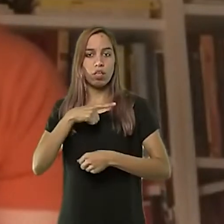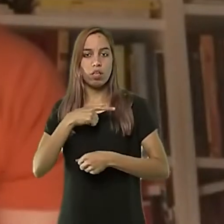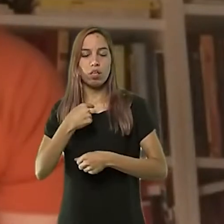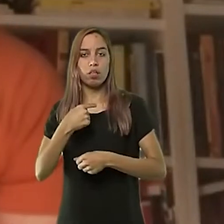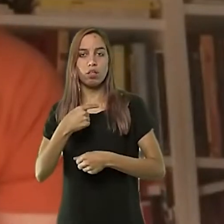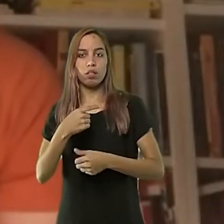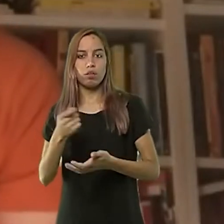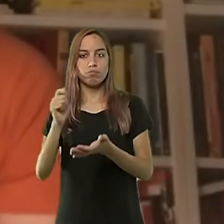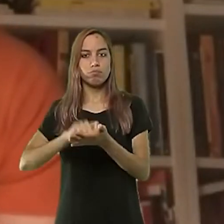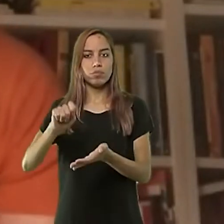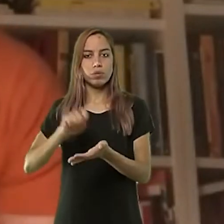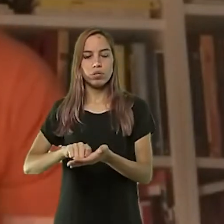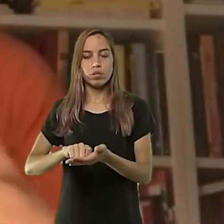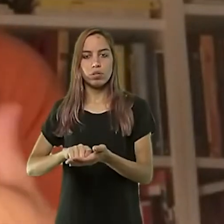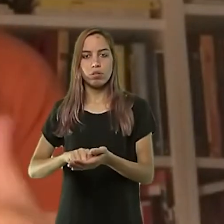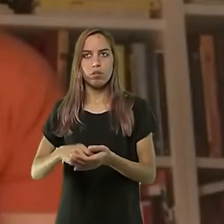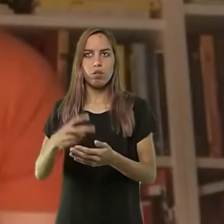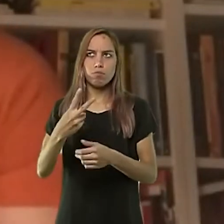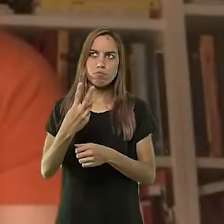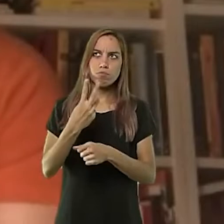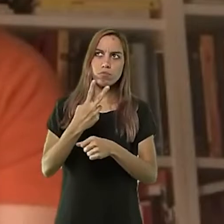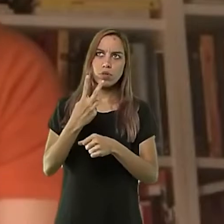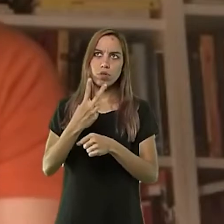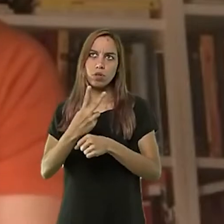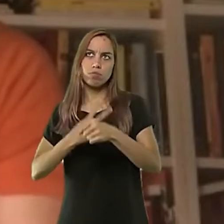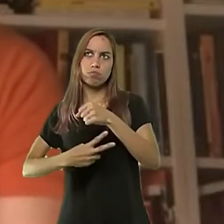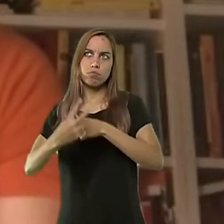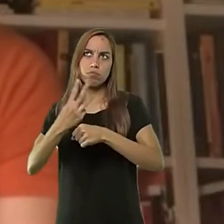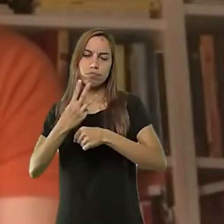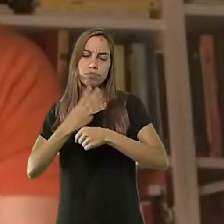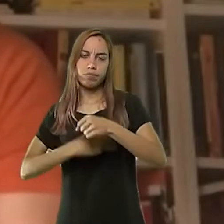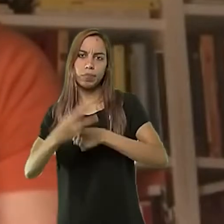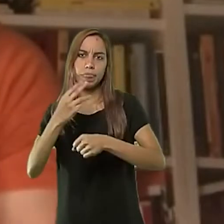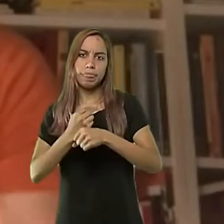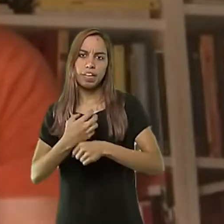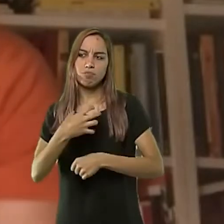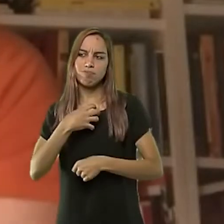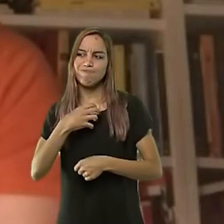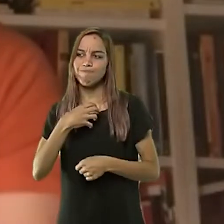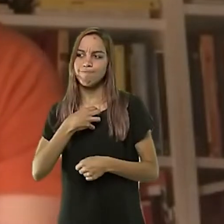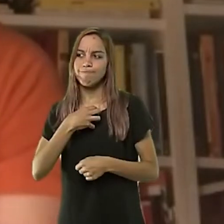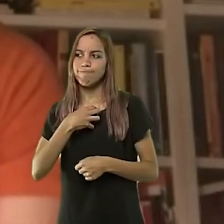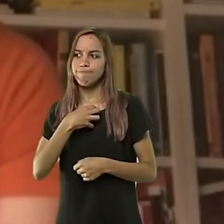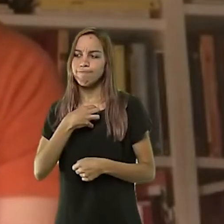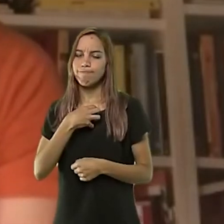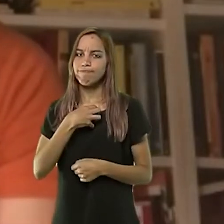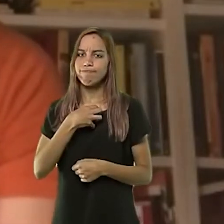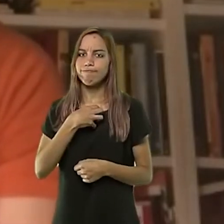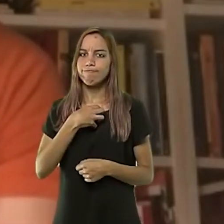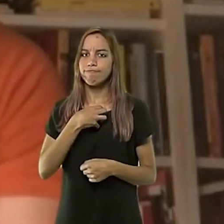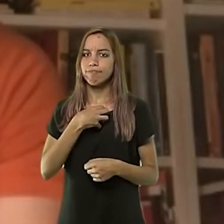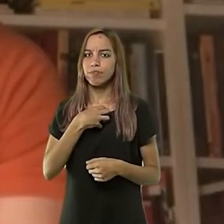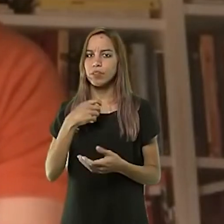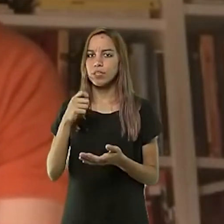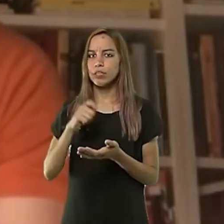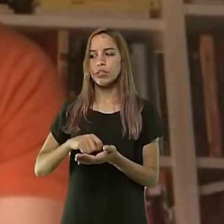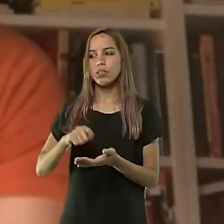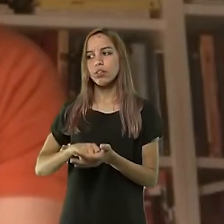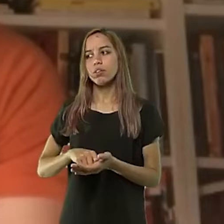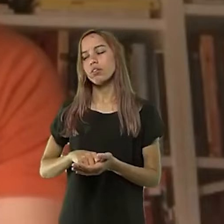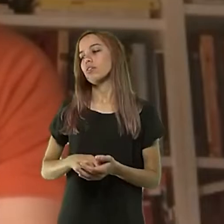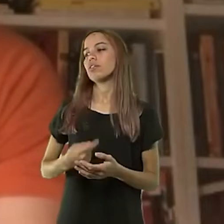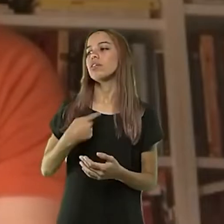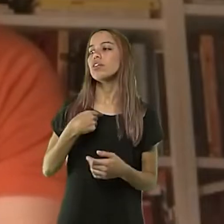3 anos, porque tenho sempre alguma necessidade de em cada volume acrescentar algo novo, algo